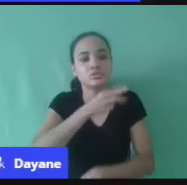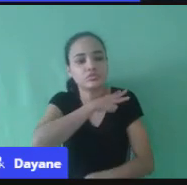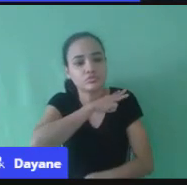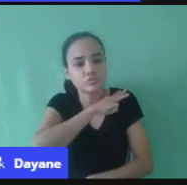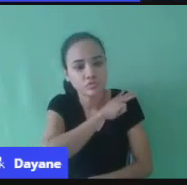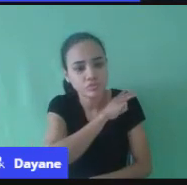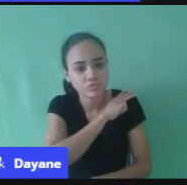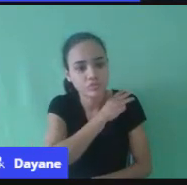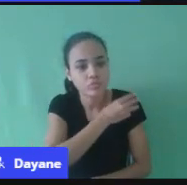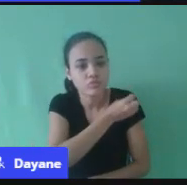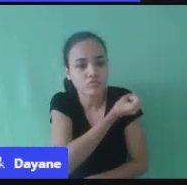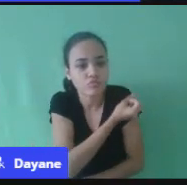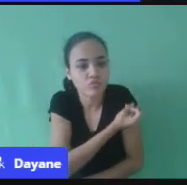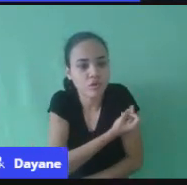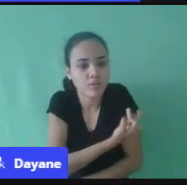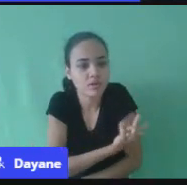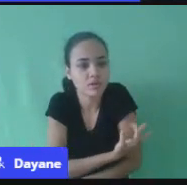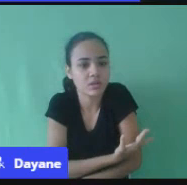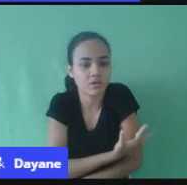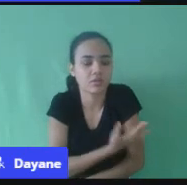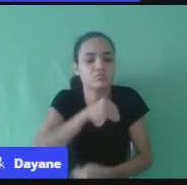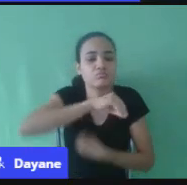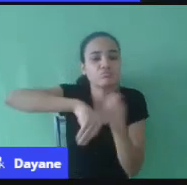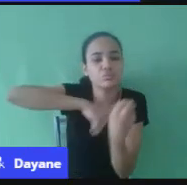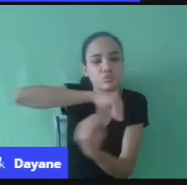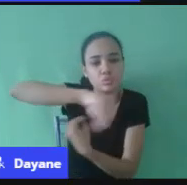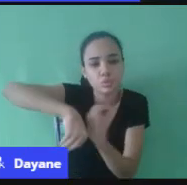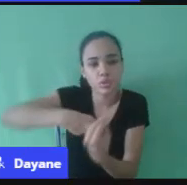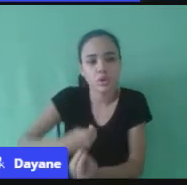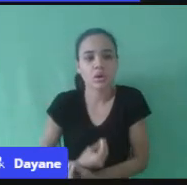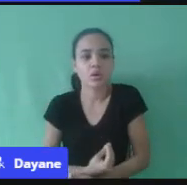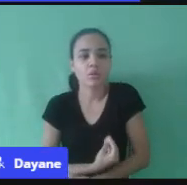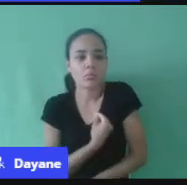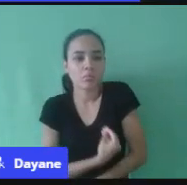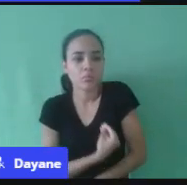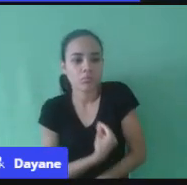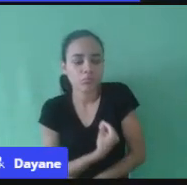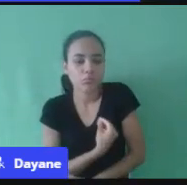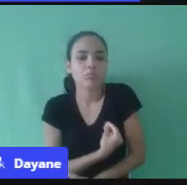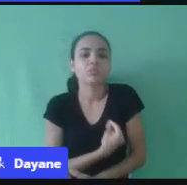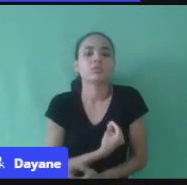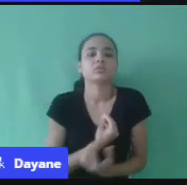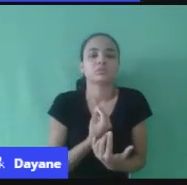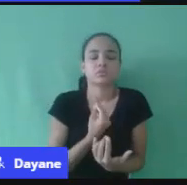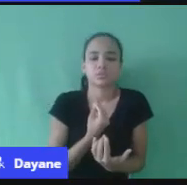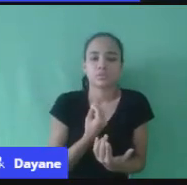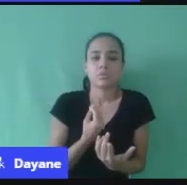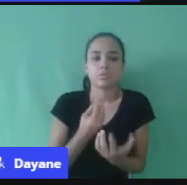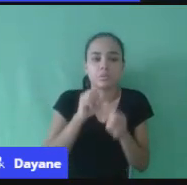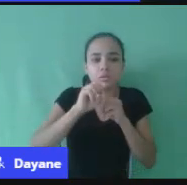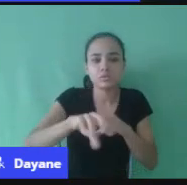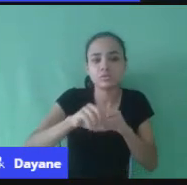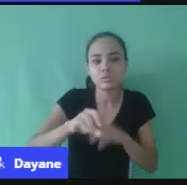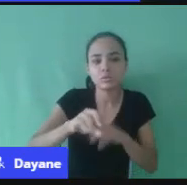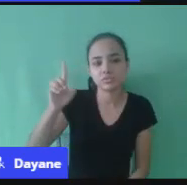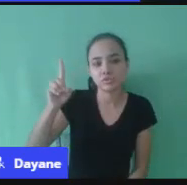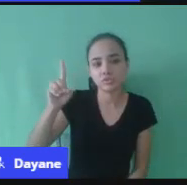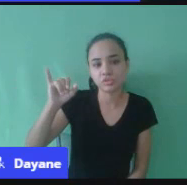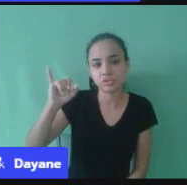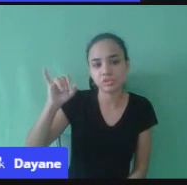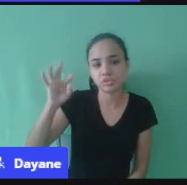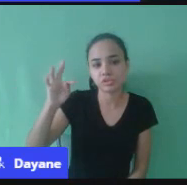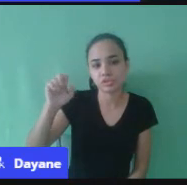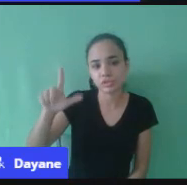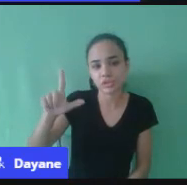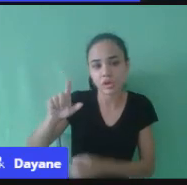do presencial com o ensino digital, que está acontecendo no